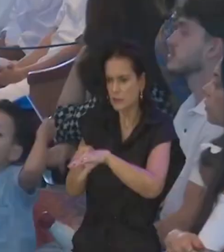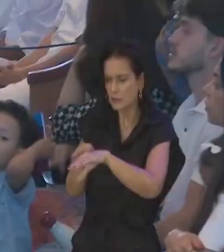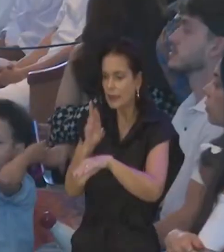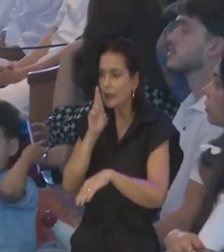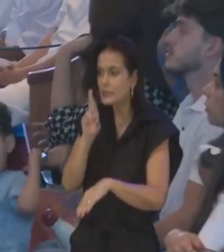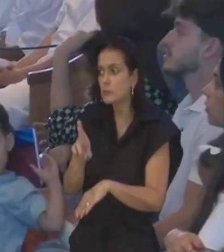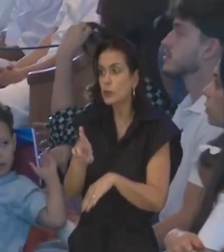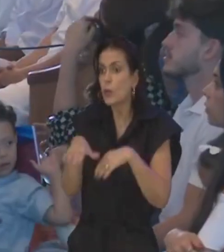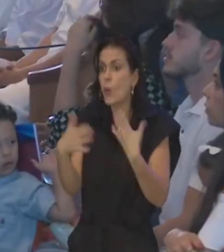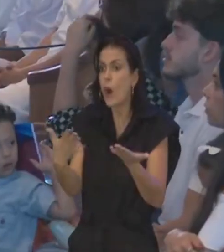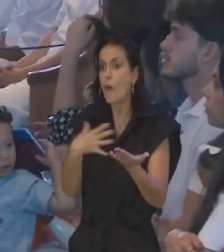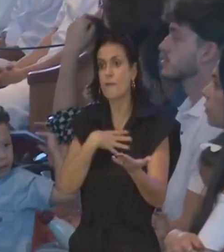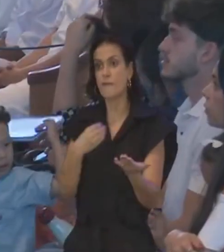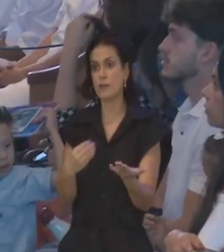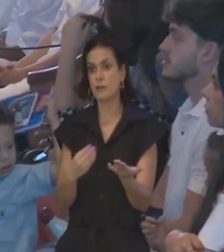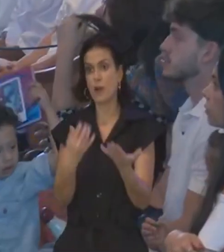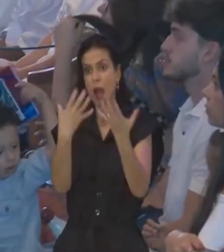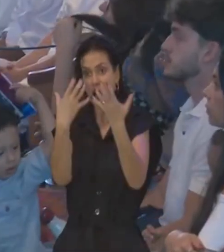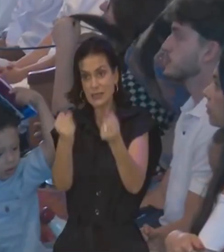resposta do filho?